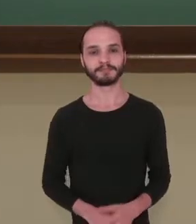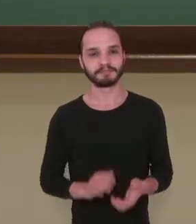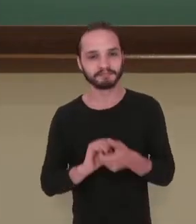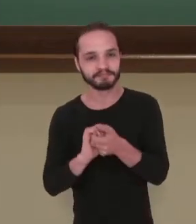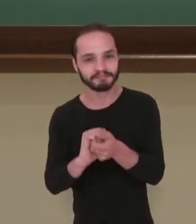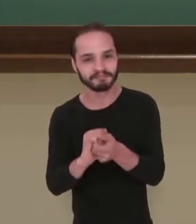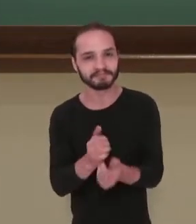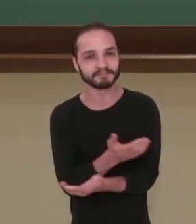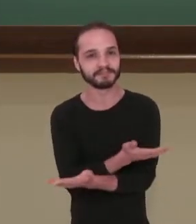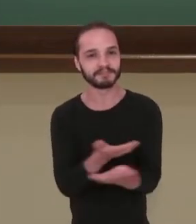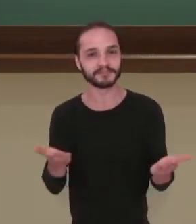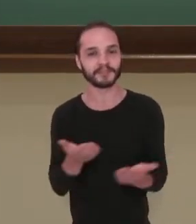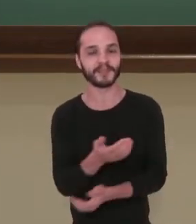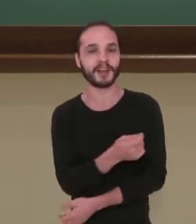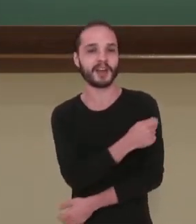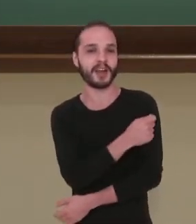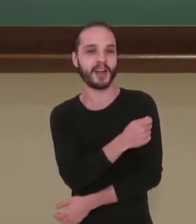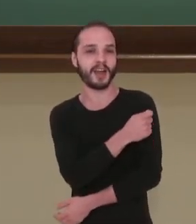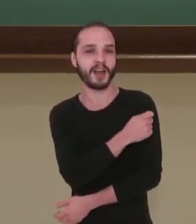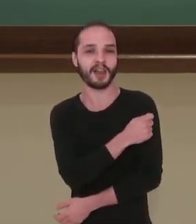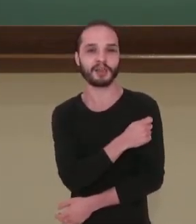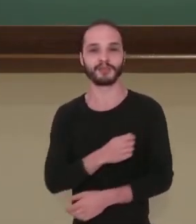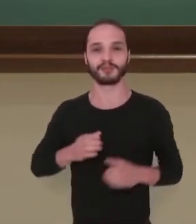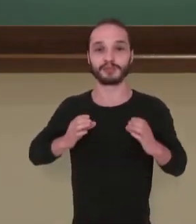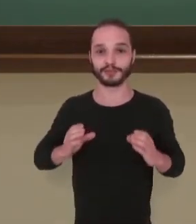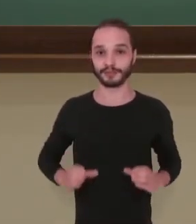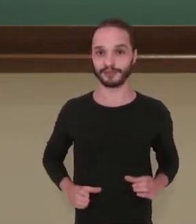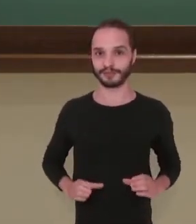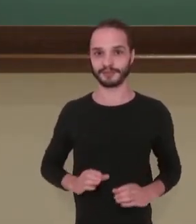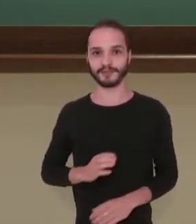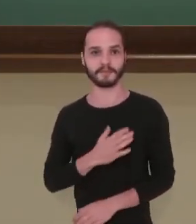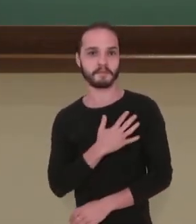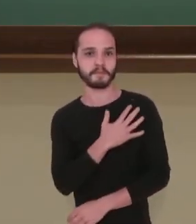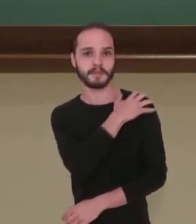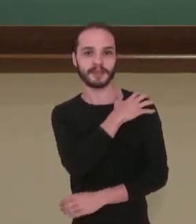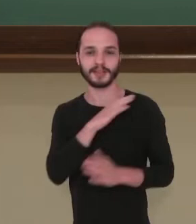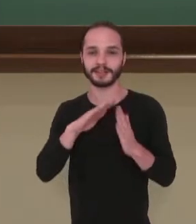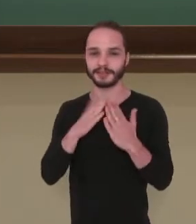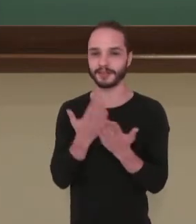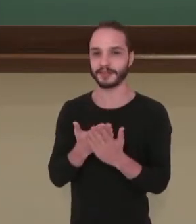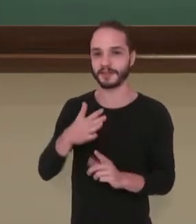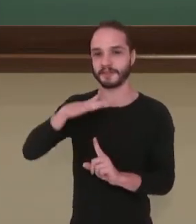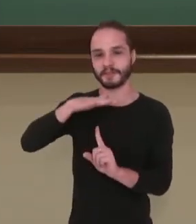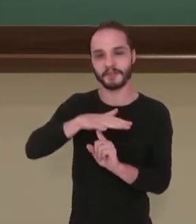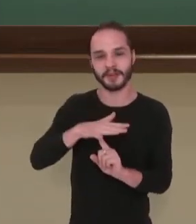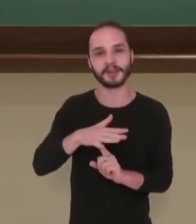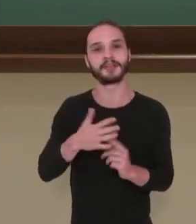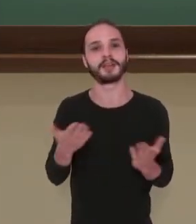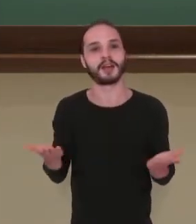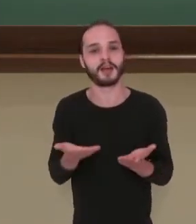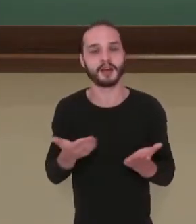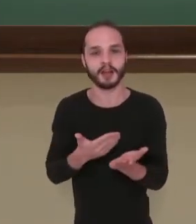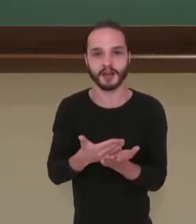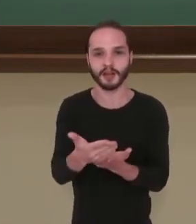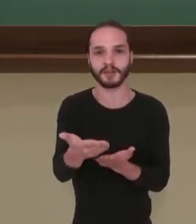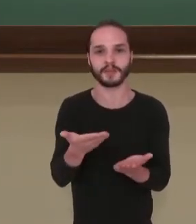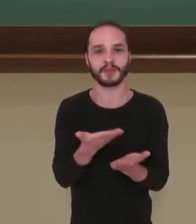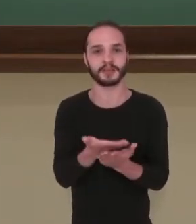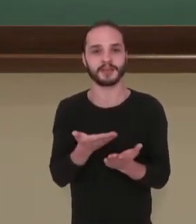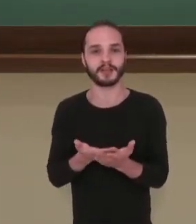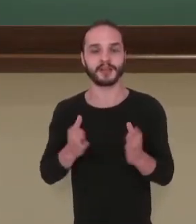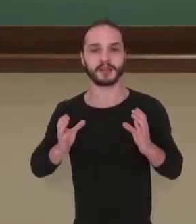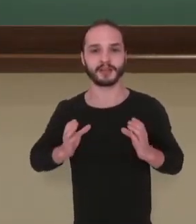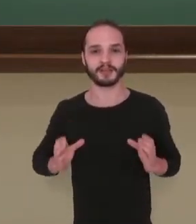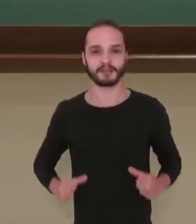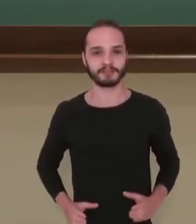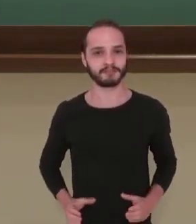Saudações, alunos da Escola Cívico-Militar do Paraná. Estamos começando mais uma aula de Cidadania e Civismo para o 8º ano do